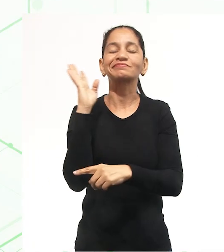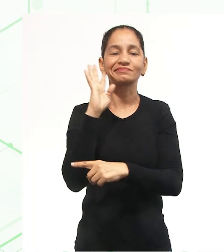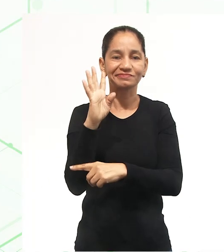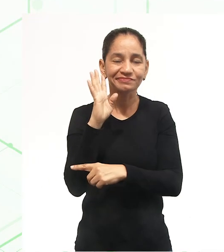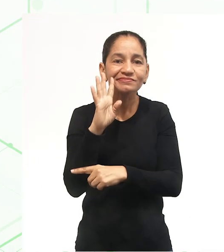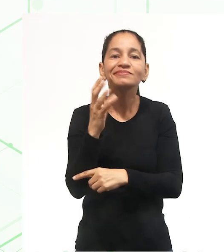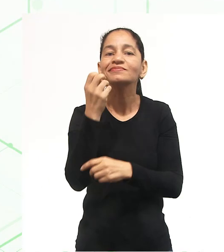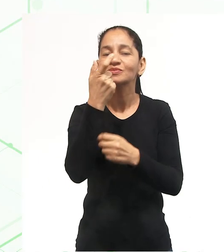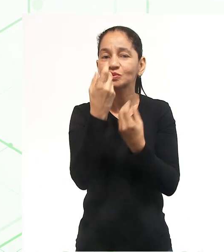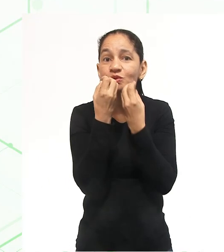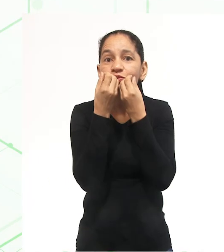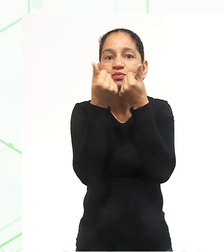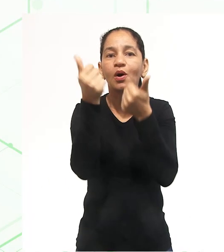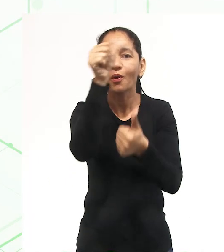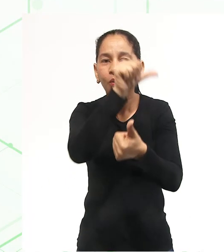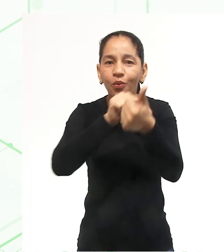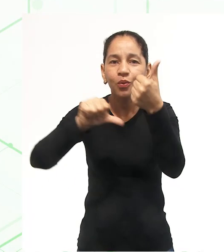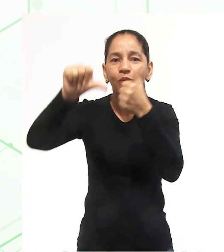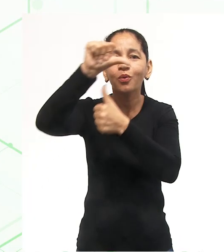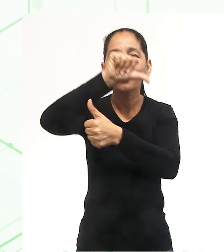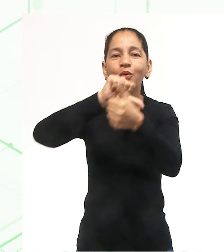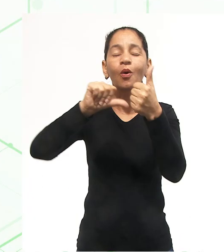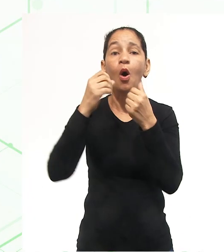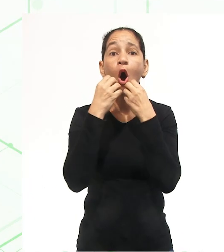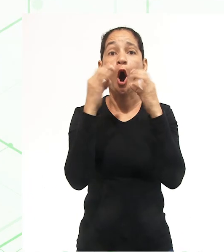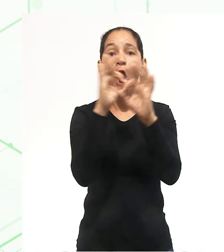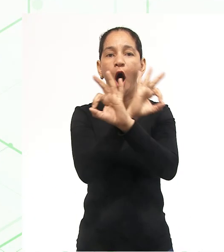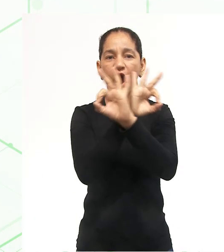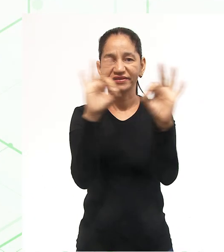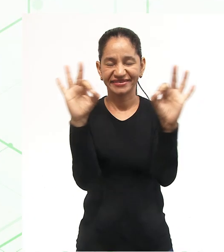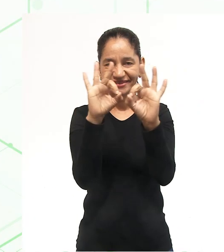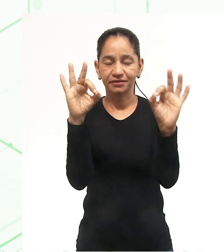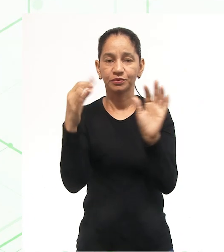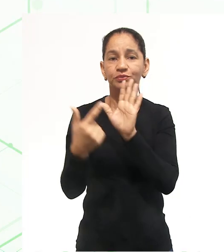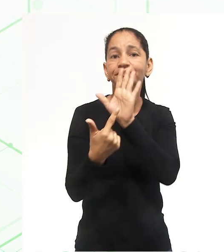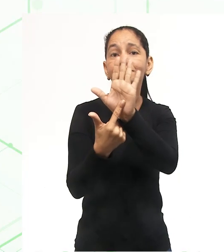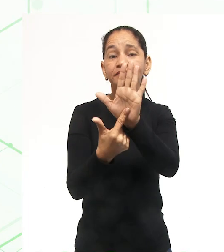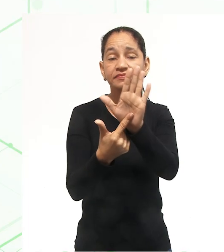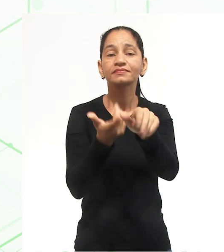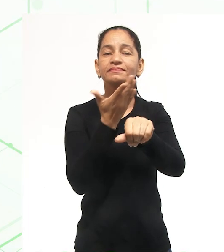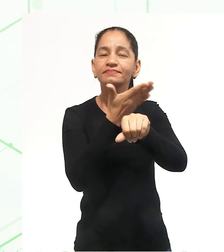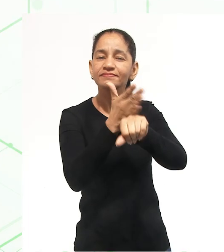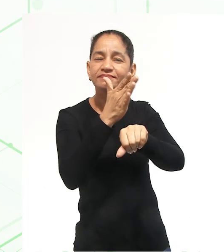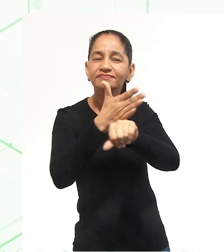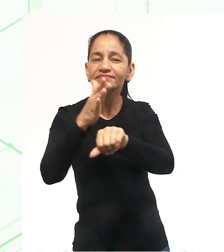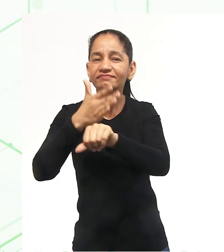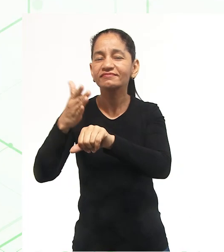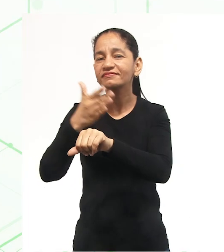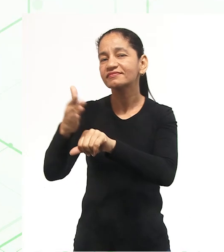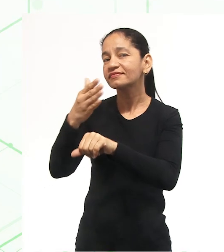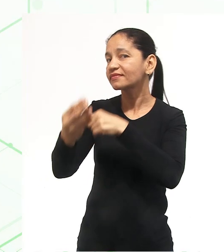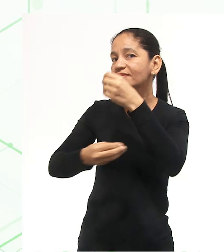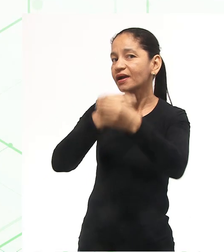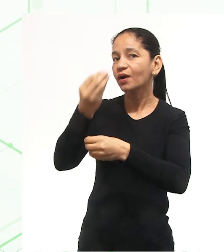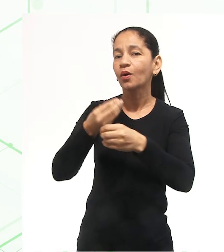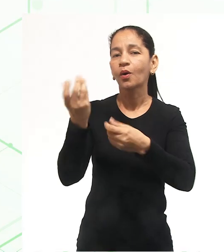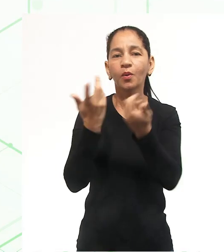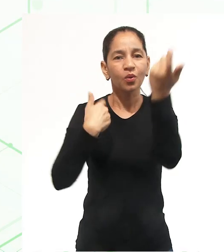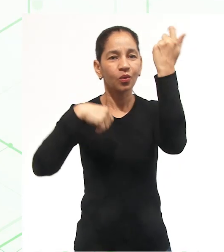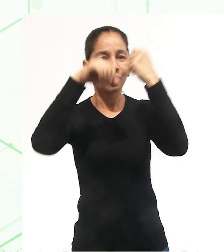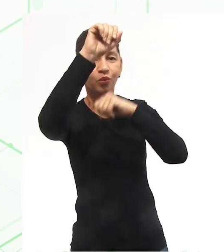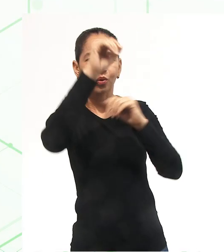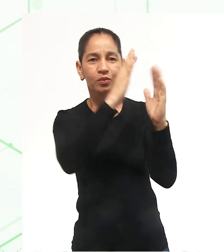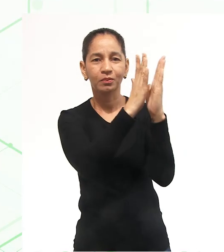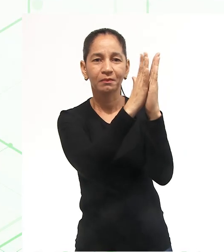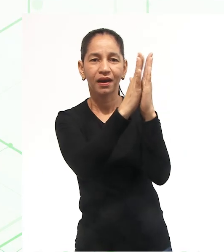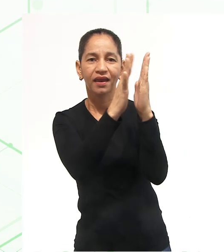carrossel para Instagram, e o intuito era apresentar essa prática tal qual uma jornada do herói.